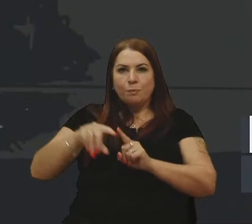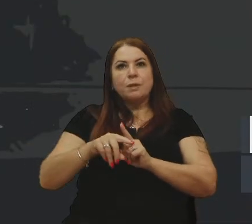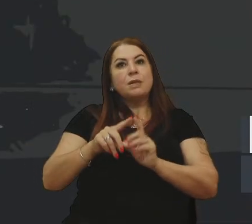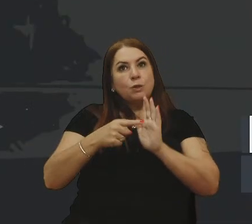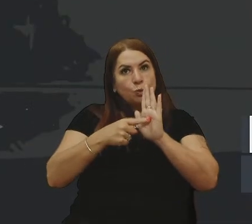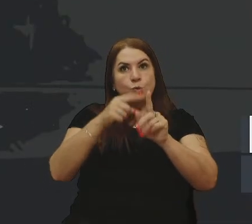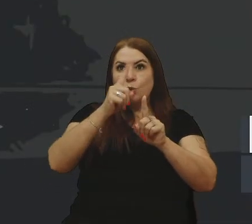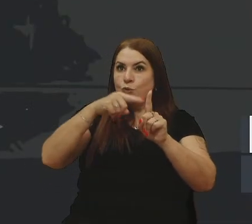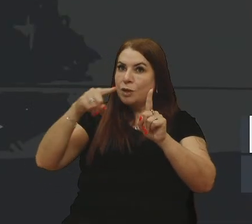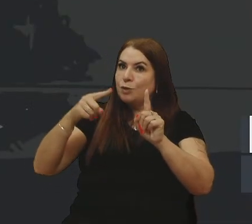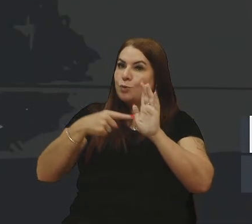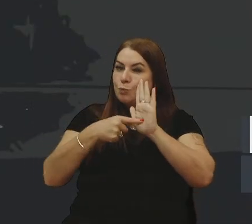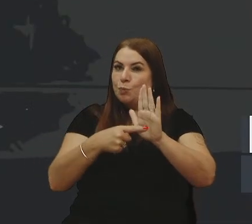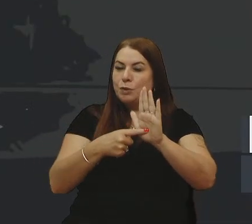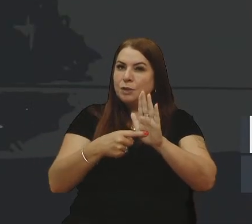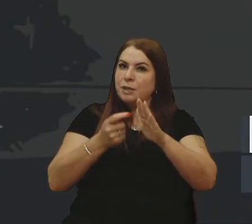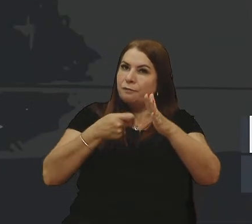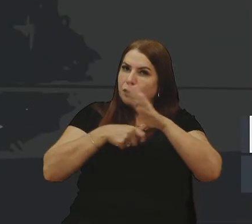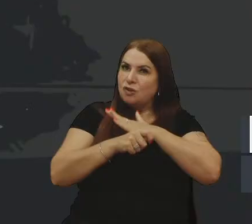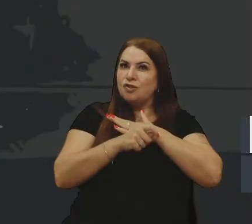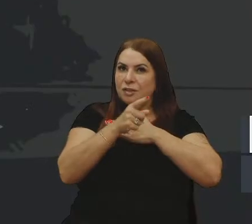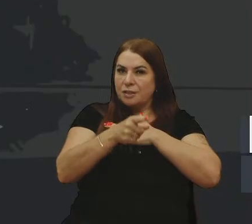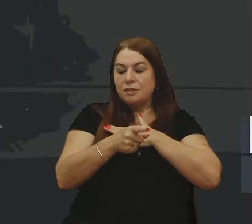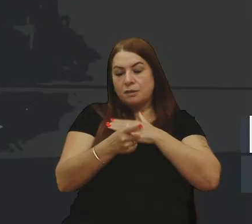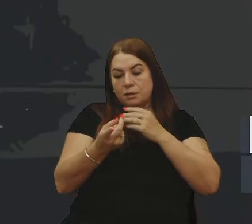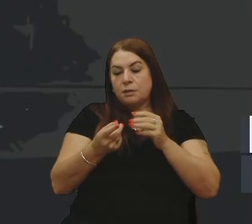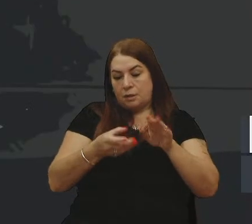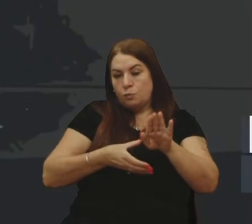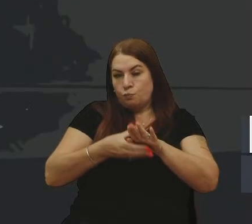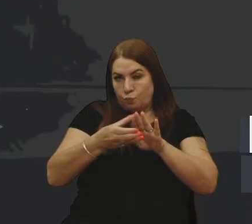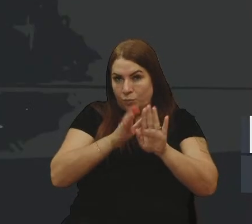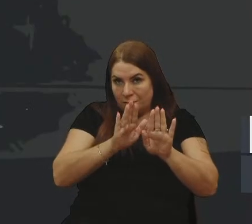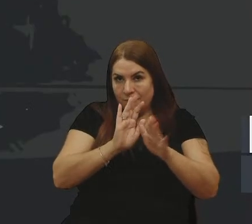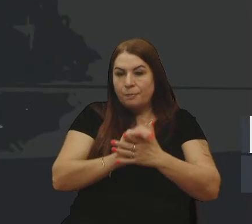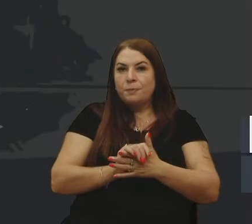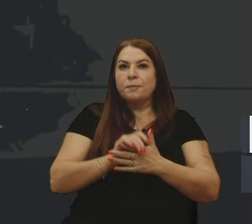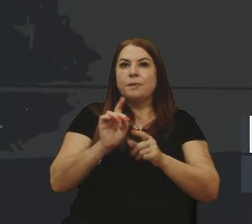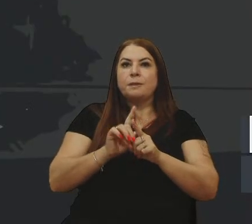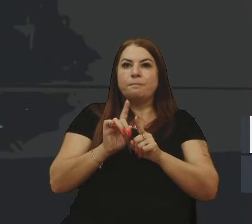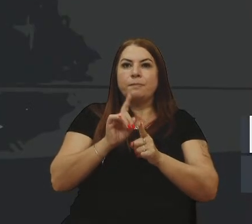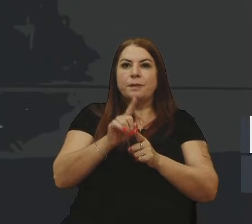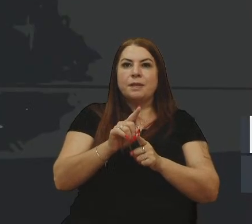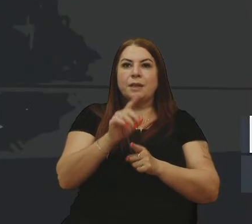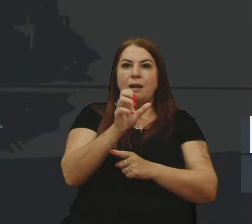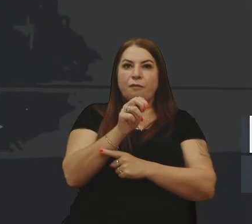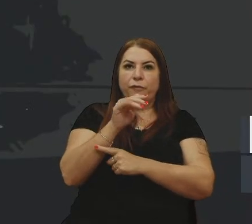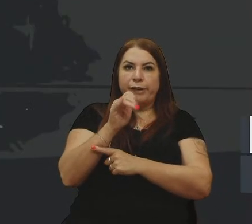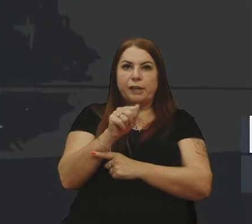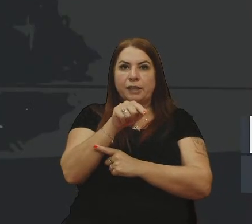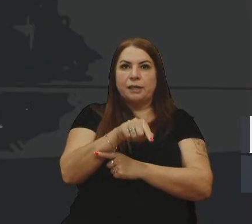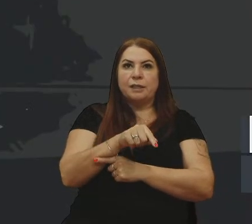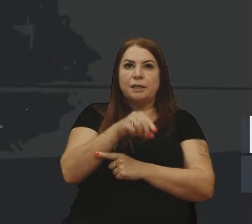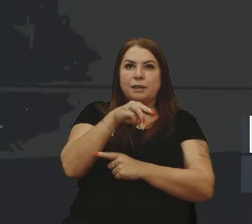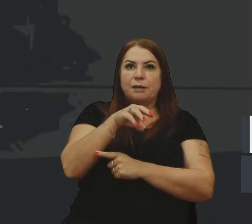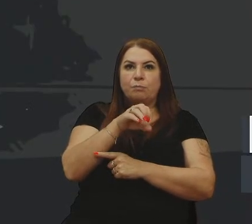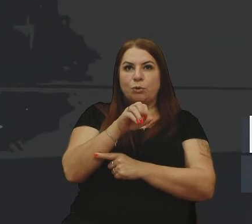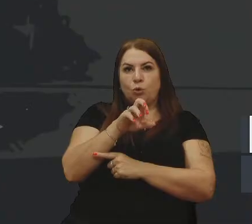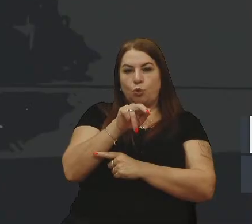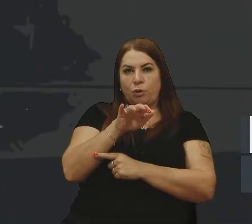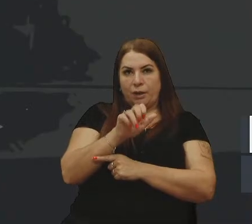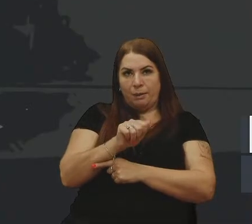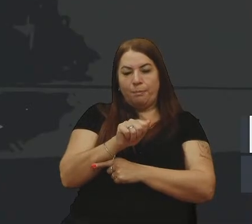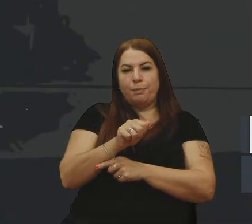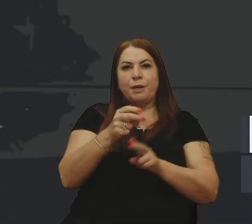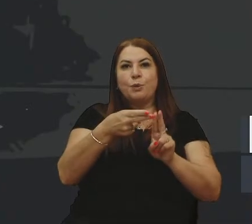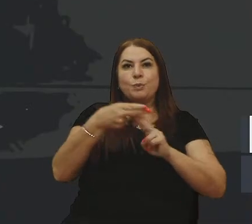que, se um dia vocês forem investir em franquia, que por sinal eu recomendo, né? Porque a franquia está aqui, Microempa, Sebrae não vai me deixar mentir,